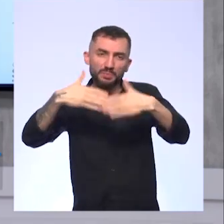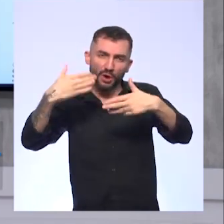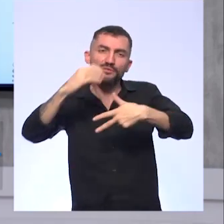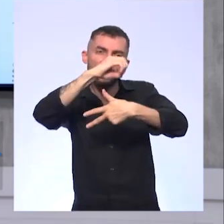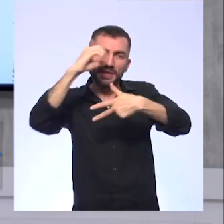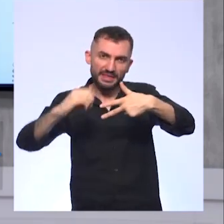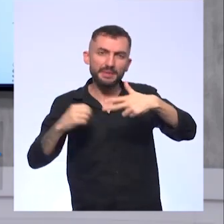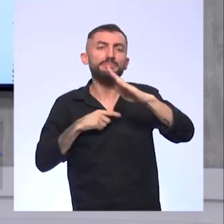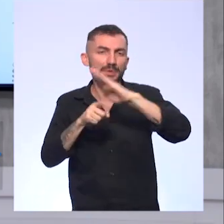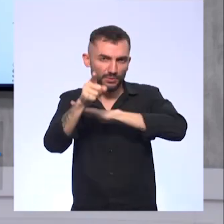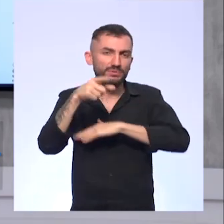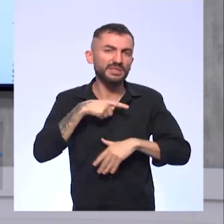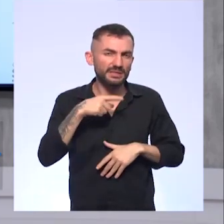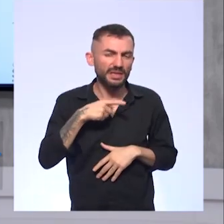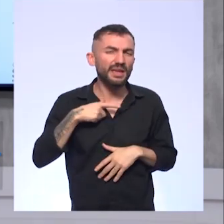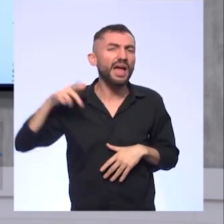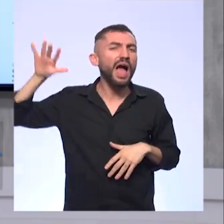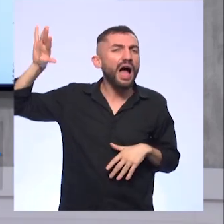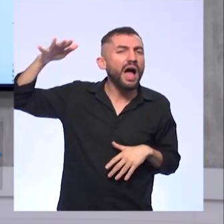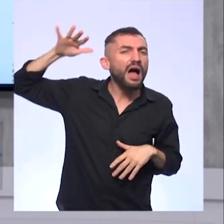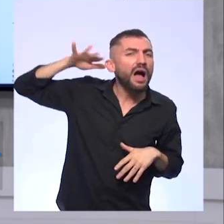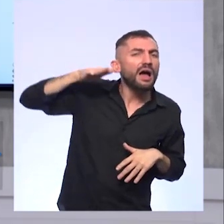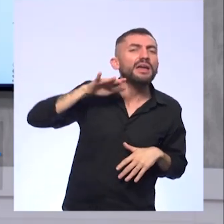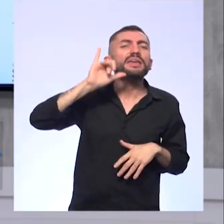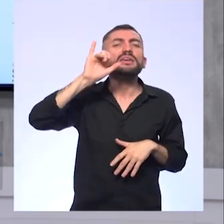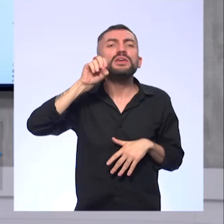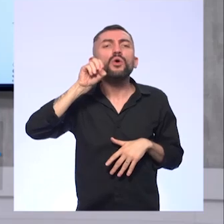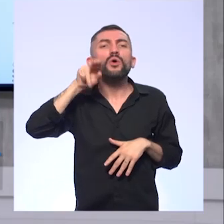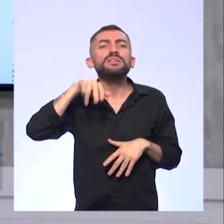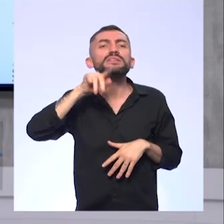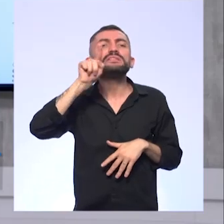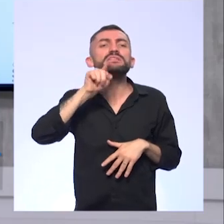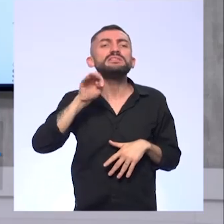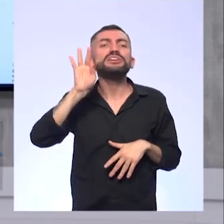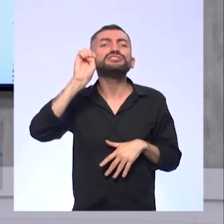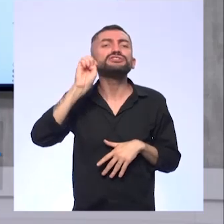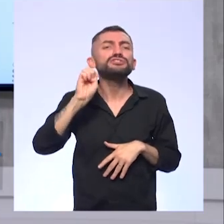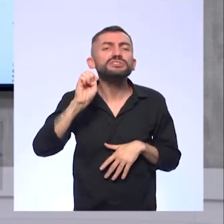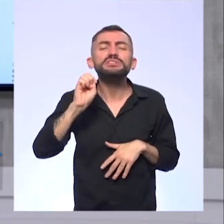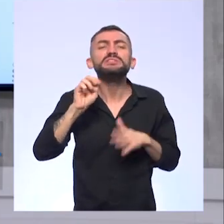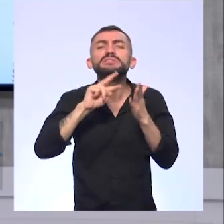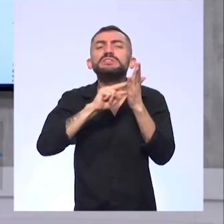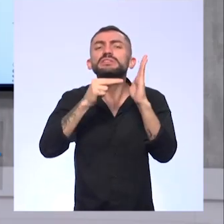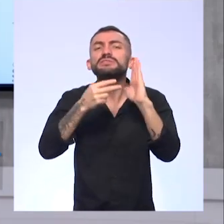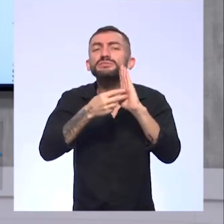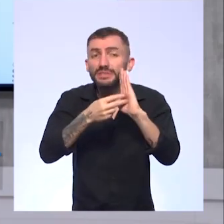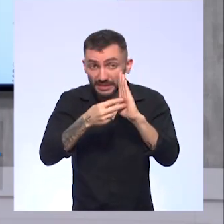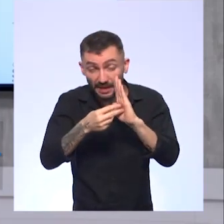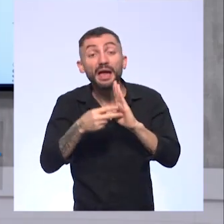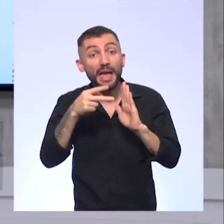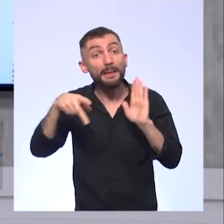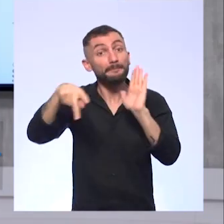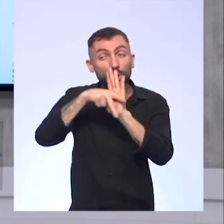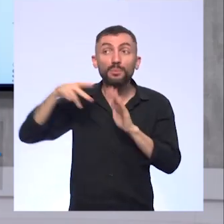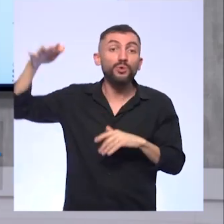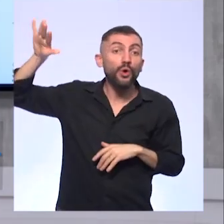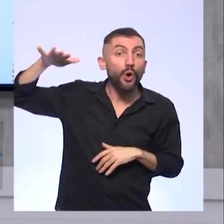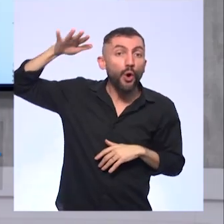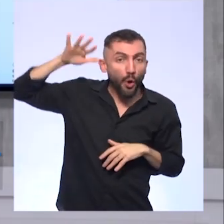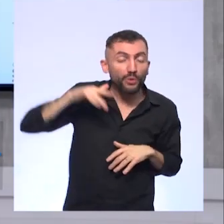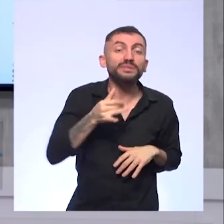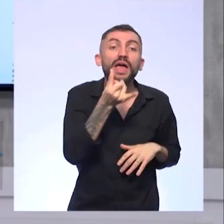o quê que estão radiações ionizantes são radiações são umas por exemplo eletromagnéticos